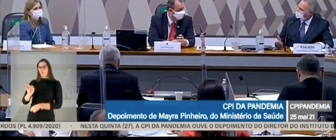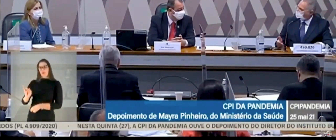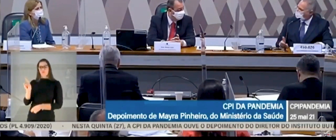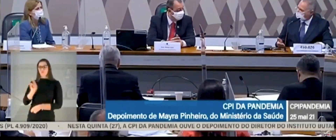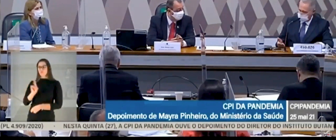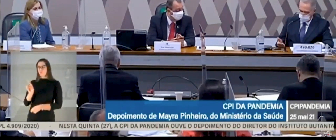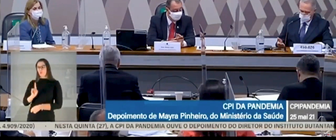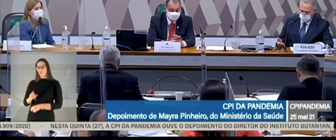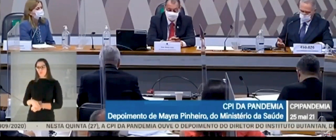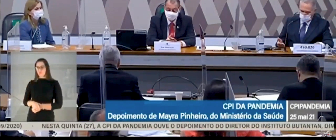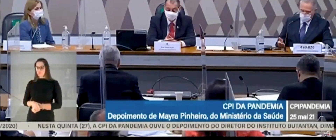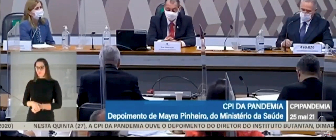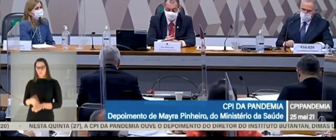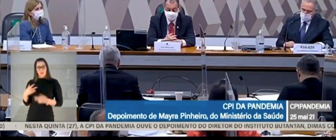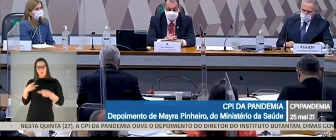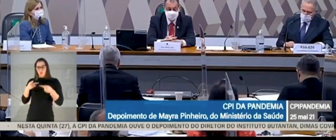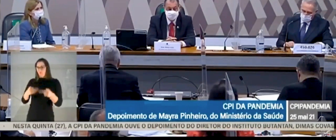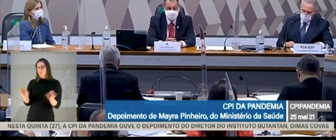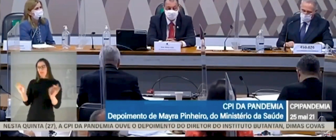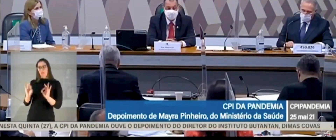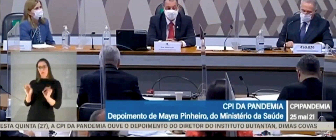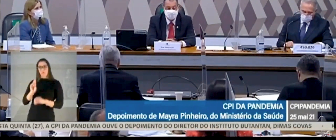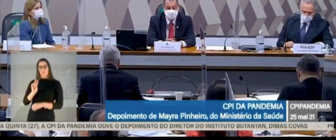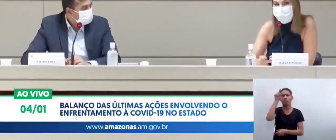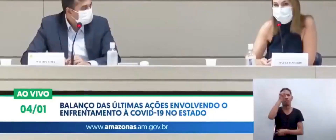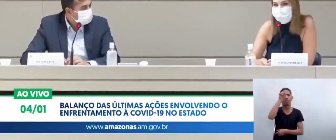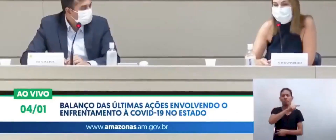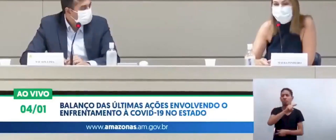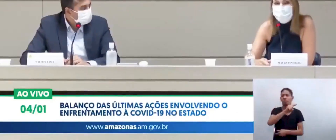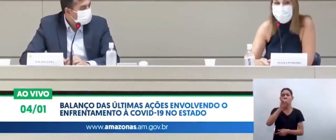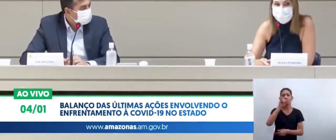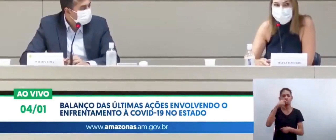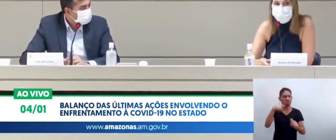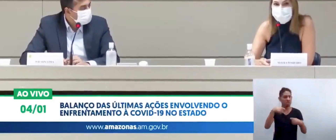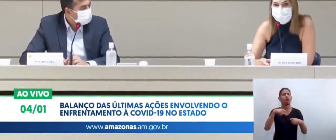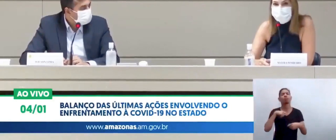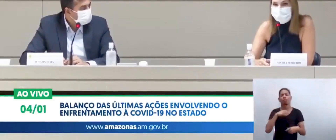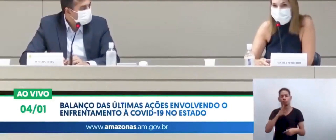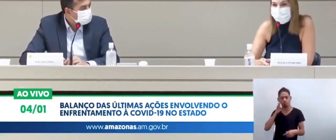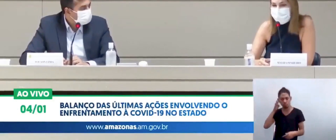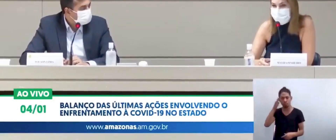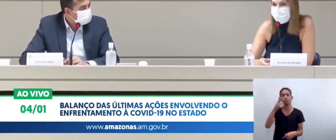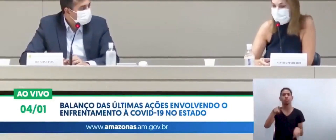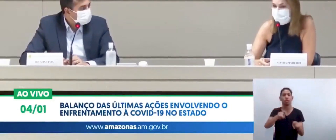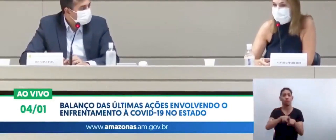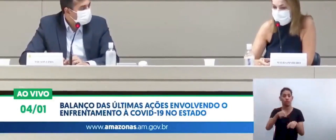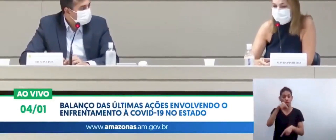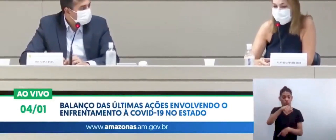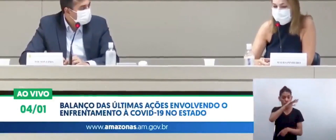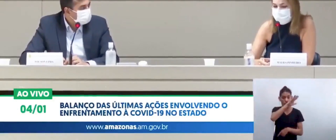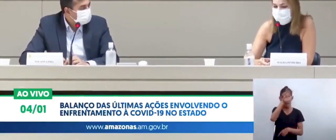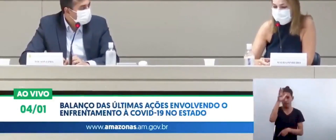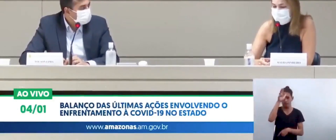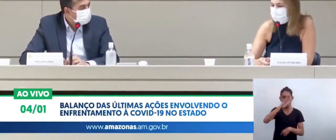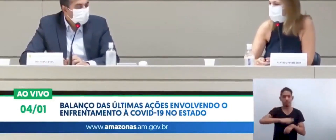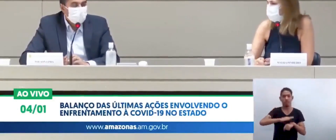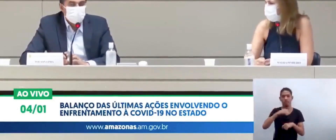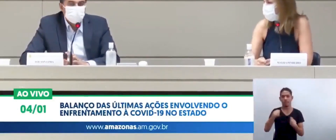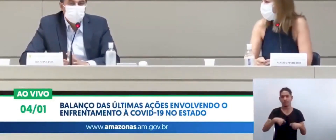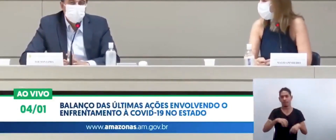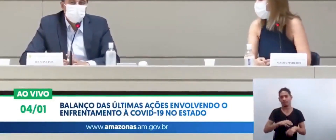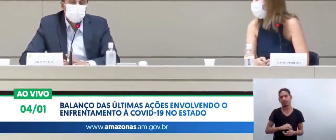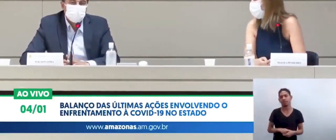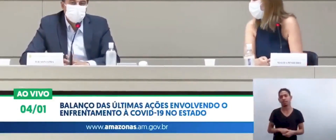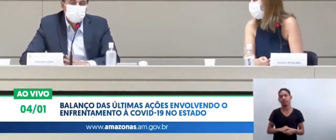plantou para recomendar os tratamentos não visita em nenhuma unidade de hoje aqui a nossa maior necessidade atender o estado do Amazonas